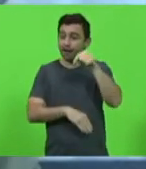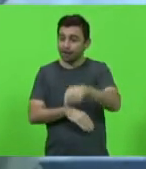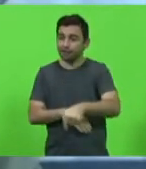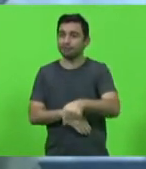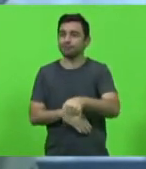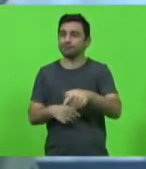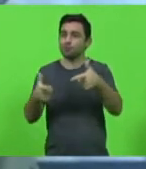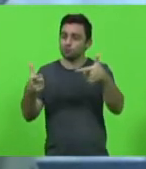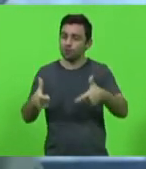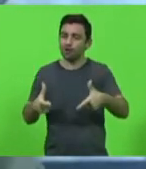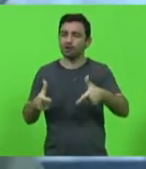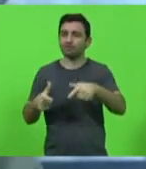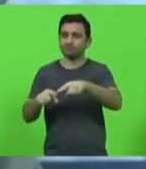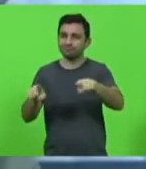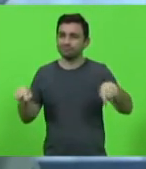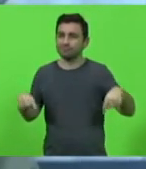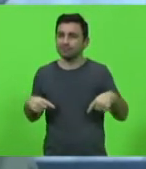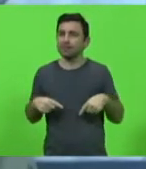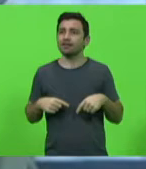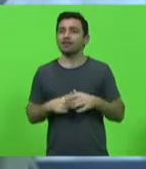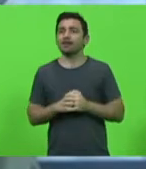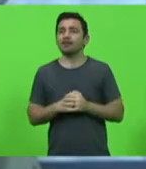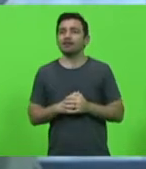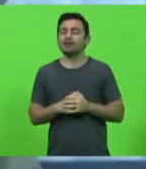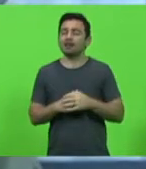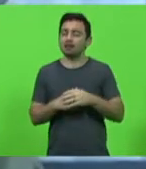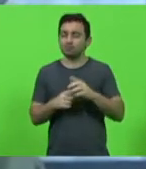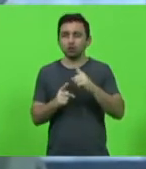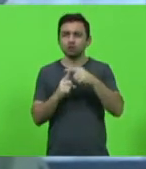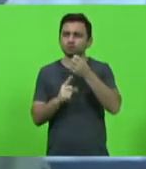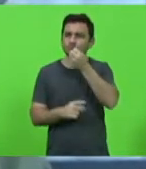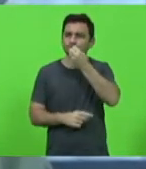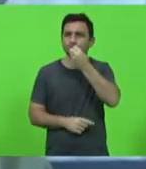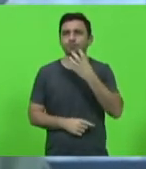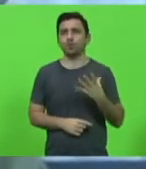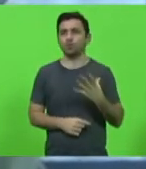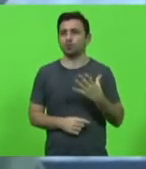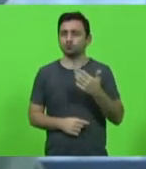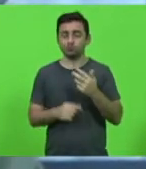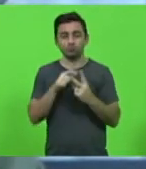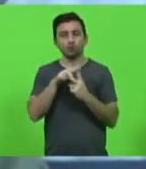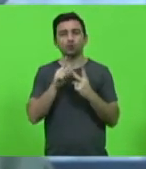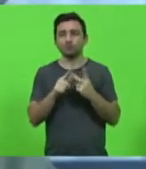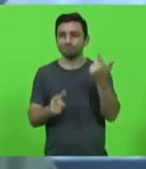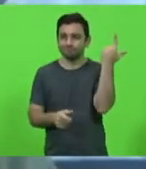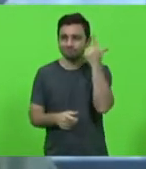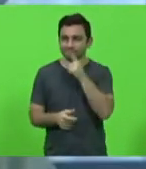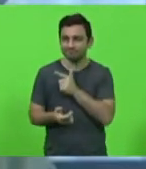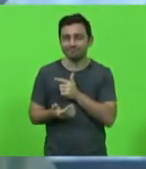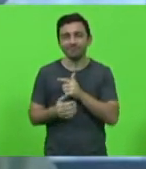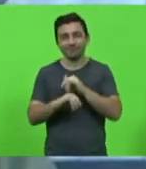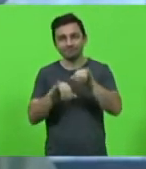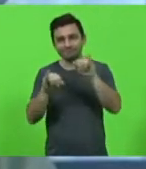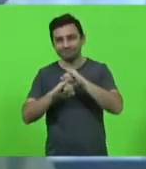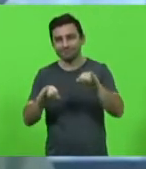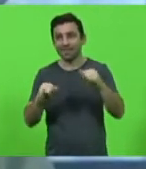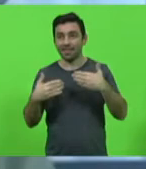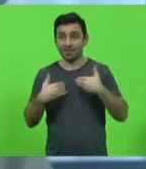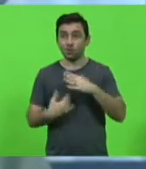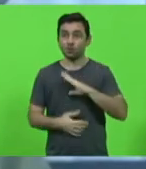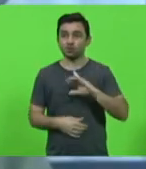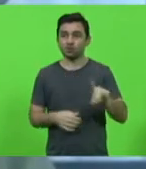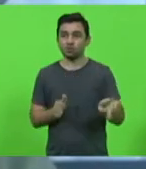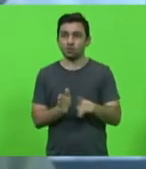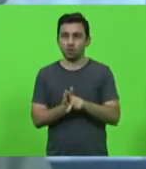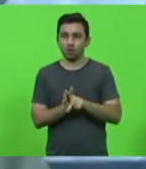já é muito positivo. Então, eu quero trazer essas duas conquistas, né? E como coordenadora da